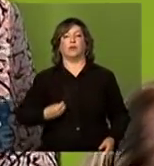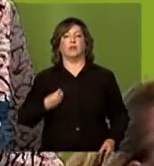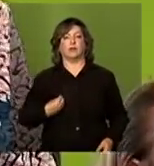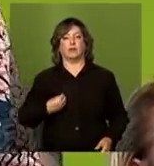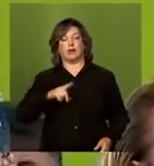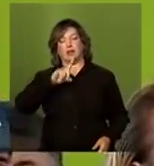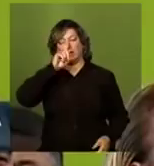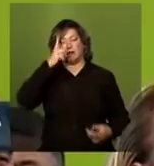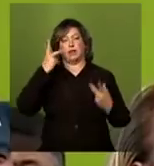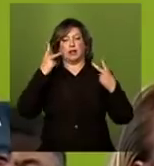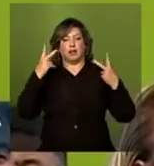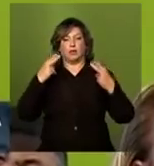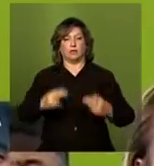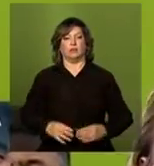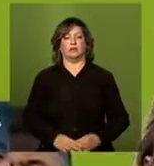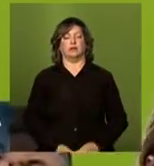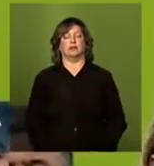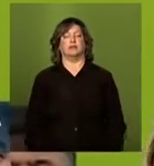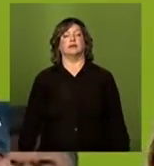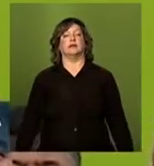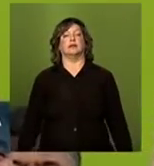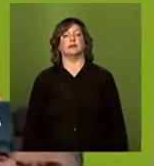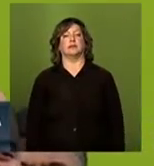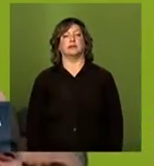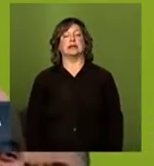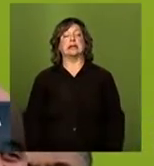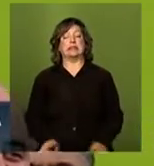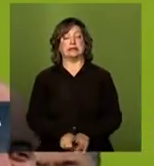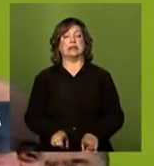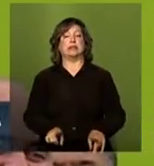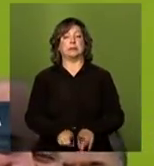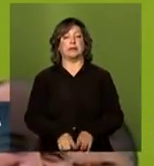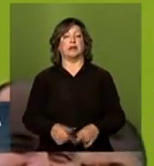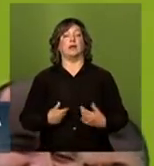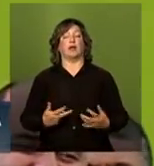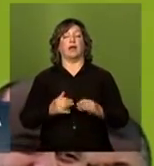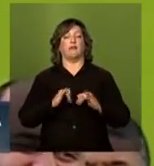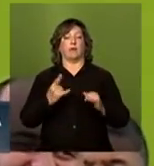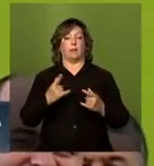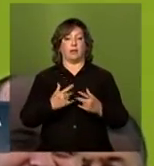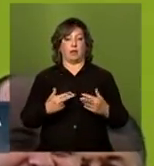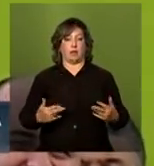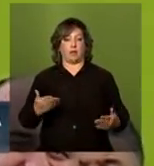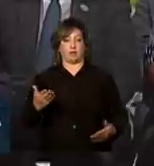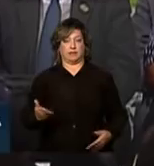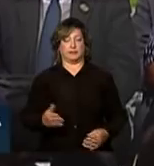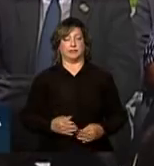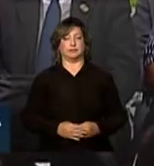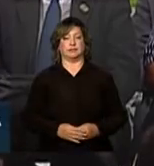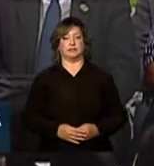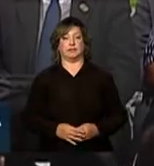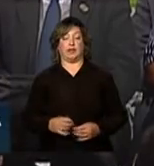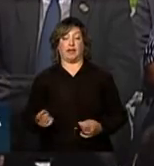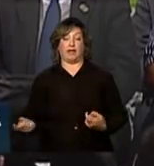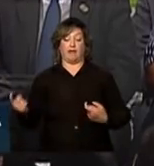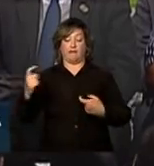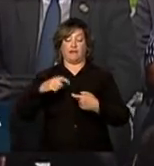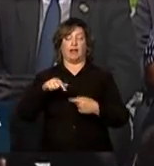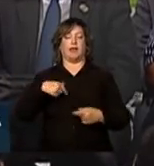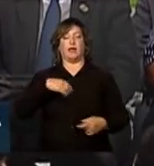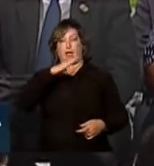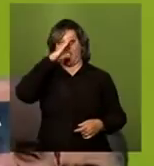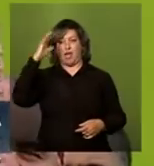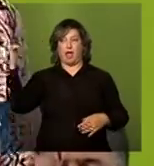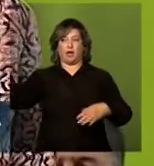forma natural Além disso eu queria falar uma coisa pra prefeita vindo para cá prefeita lá do